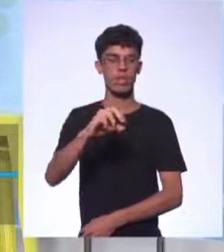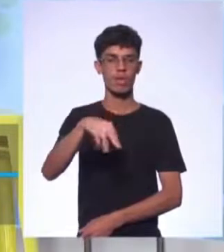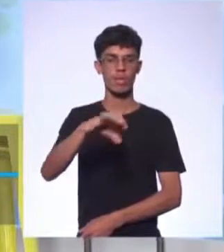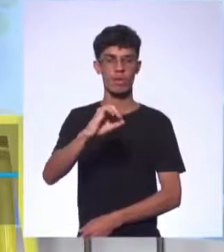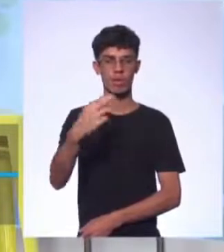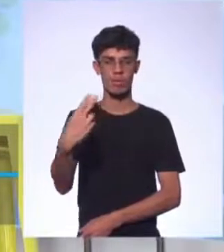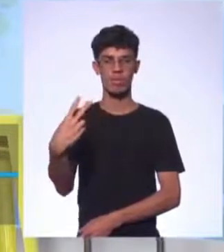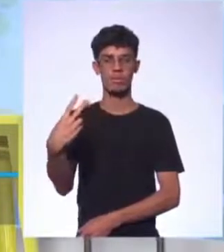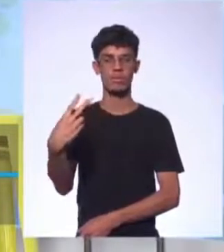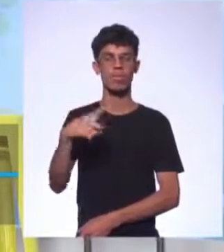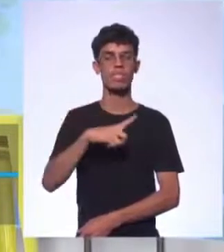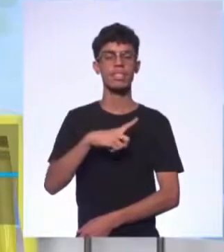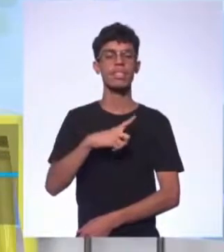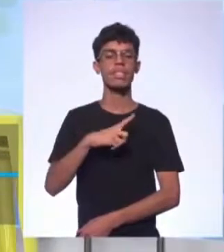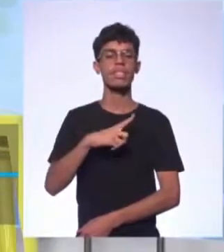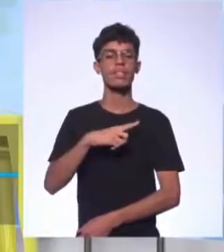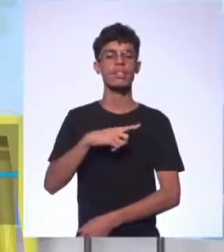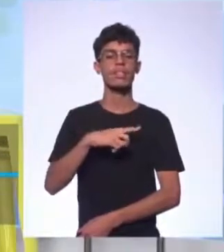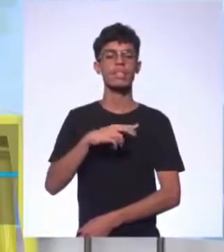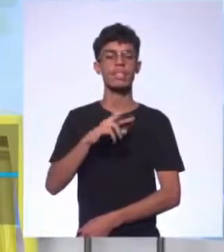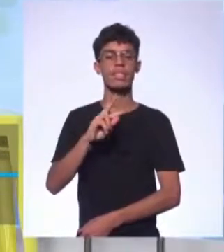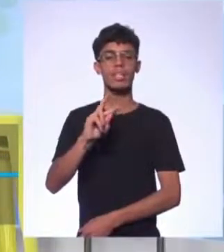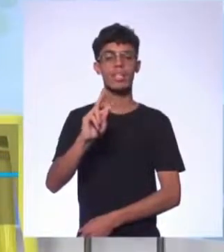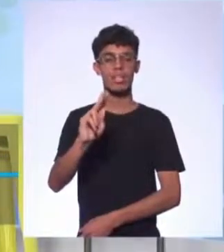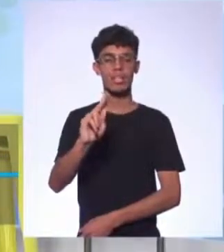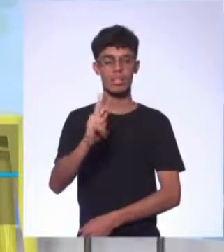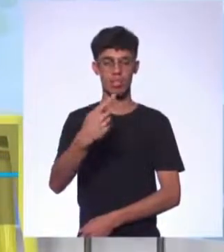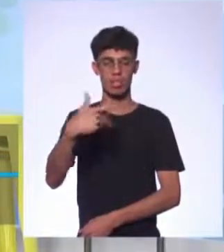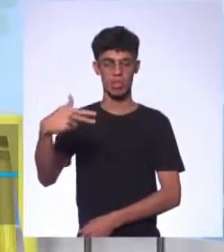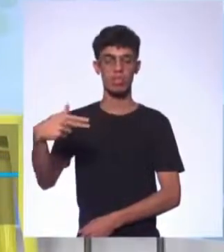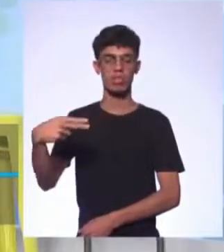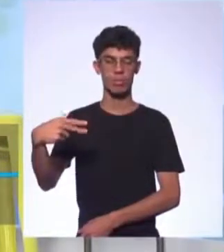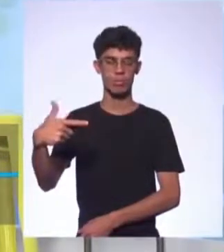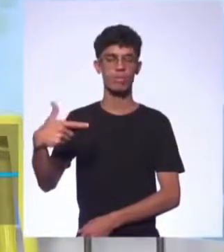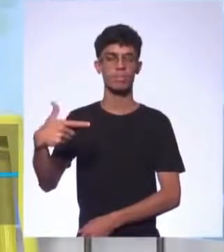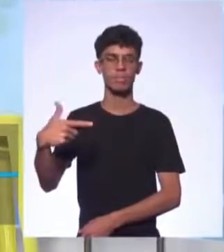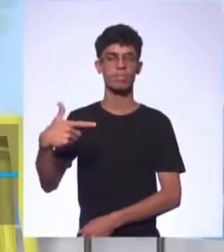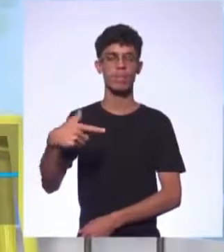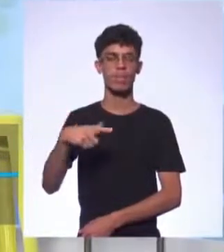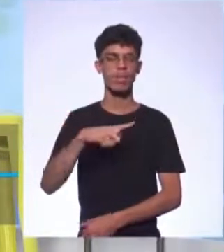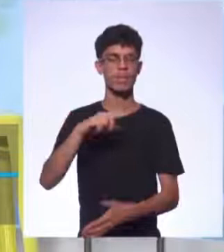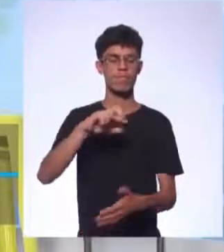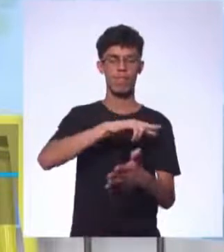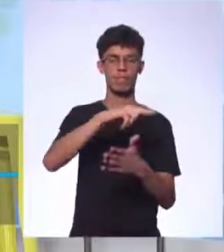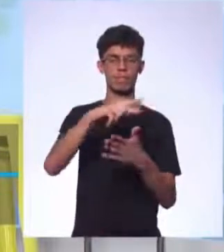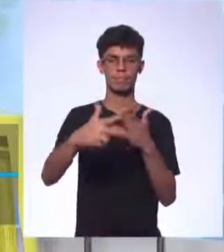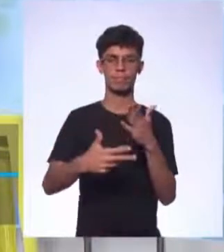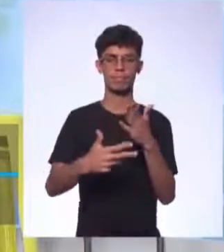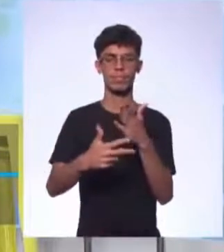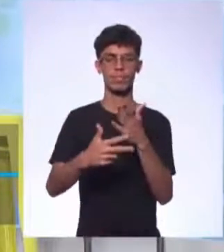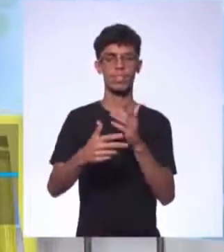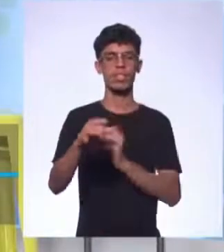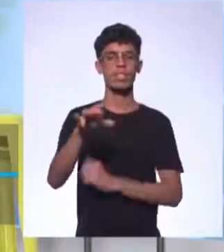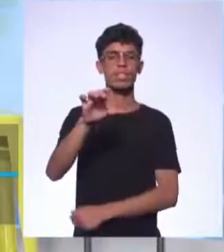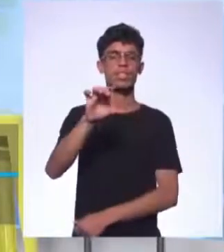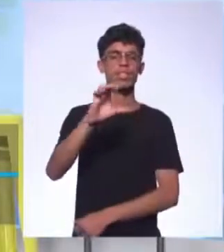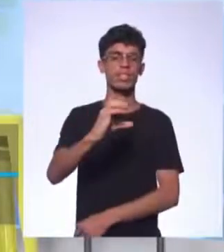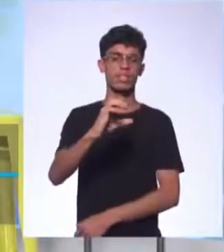NO2, e temos os hidrocarbonetos, ok? Aqui são vários, portanto, CXHY.